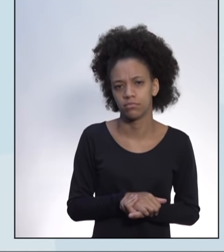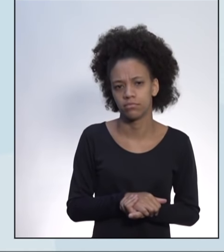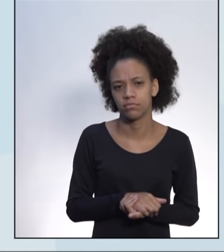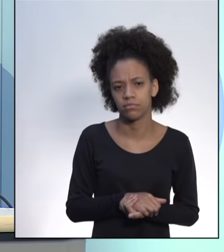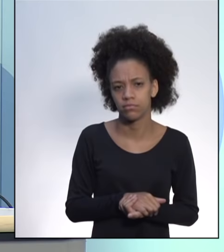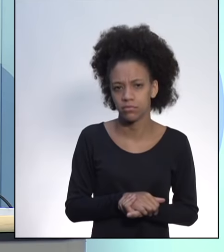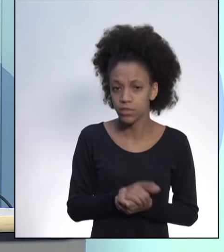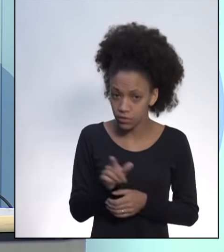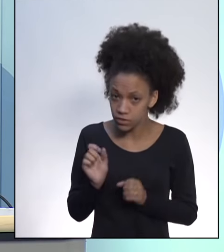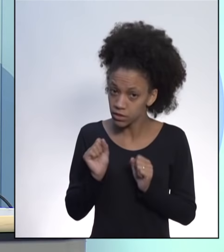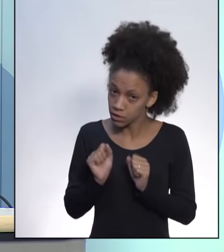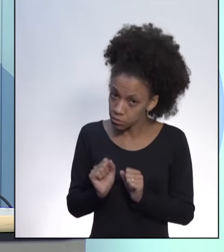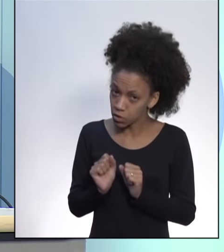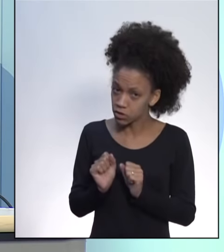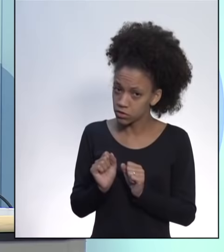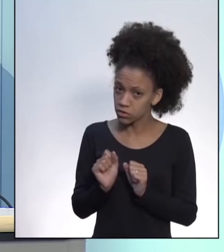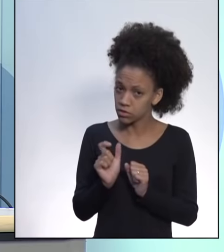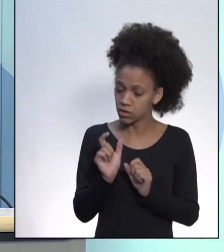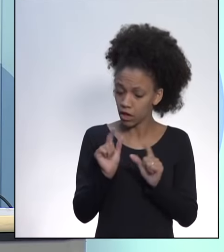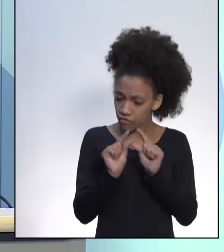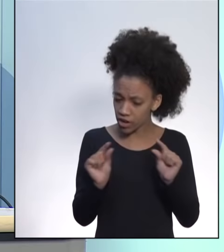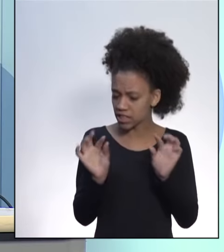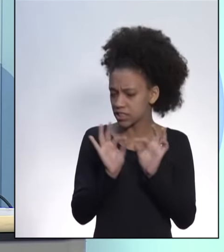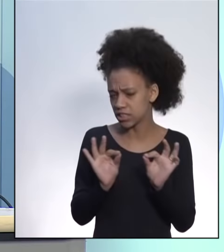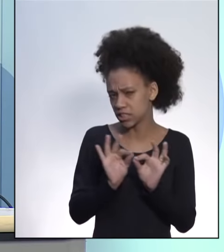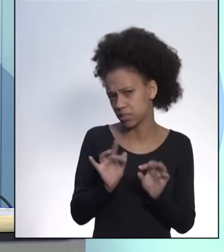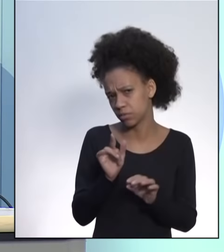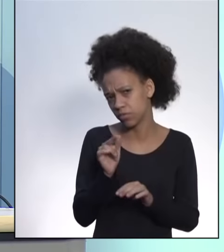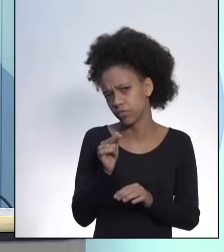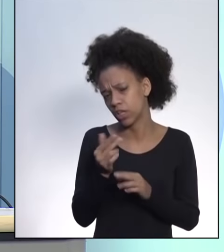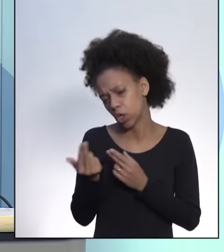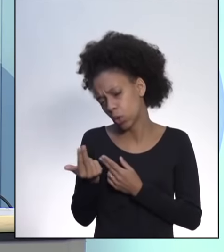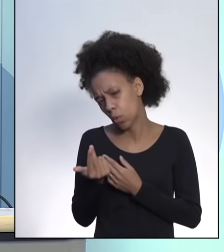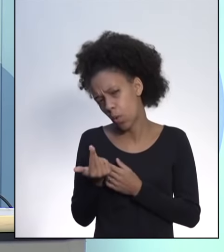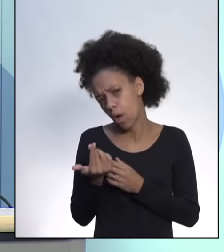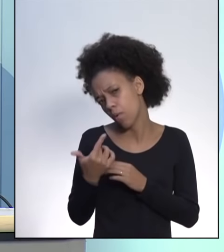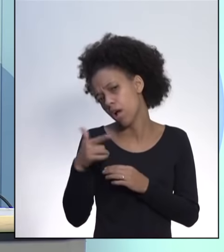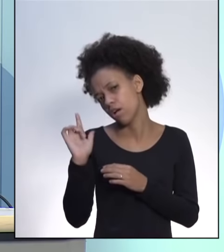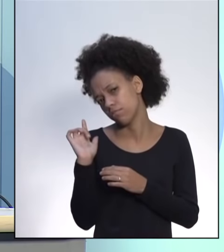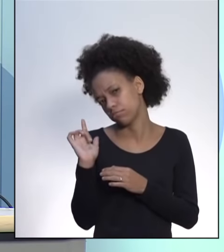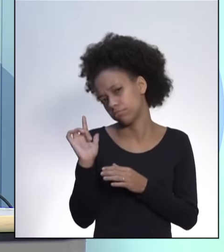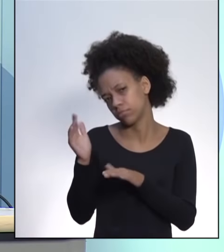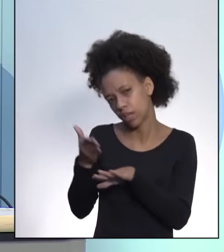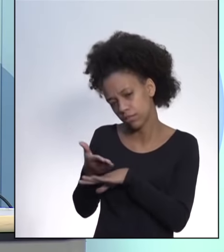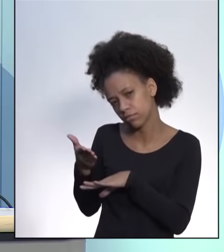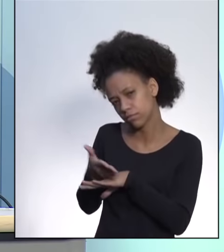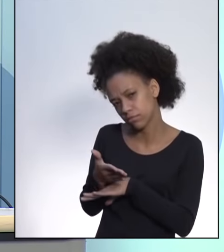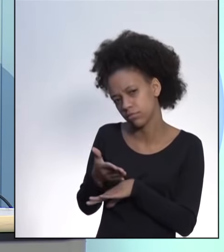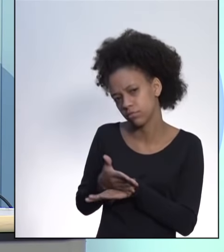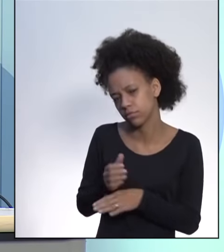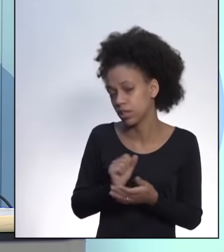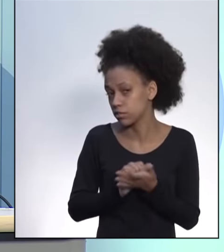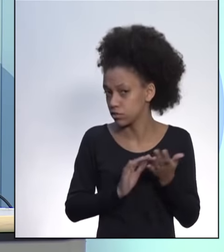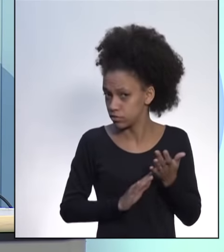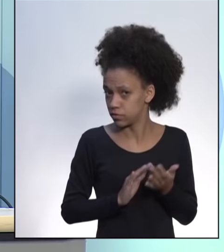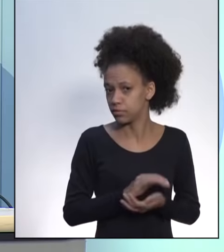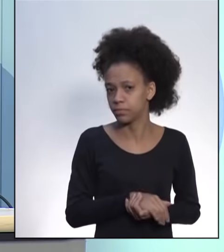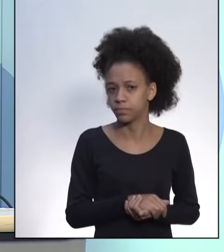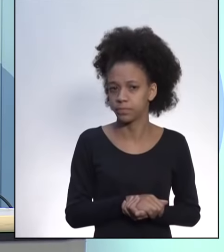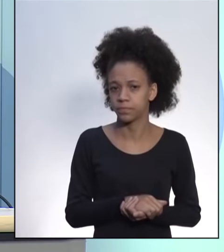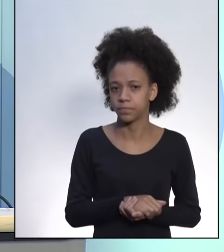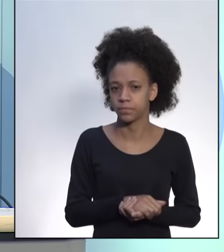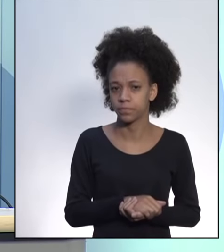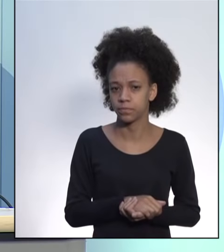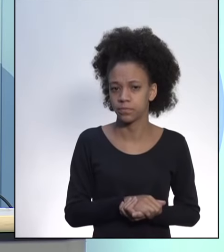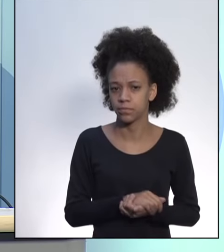e vocês podem falar frase simples como vocês fizeram na no exercício anterior